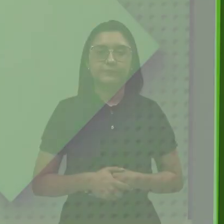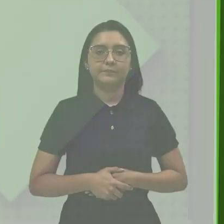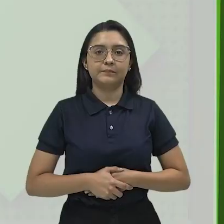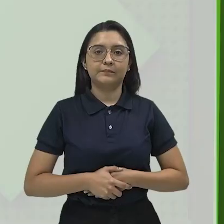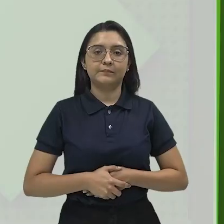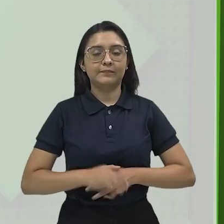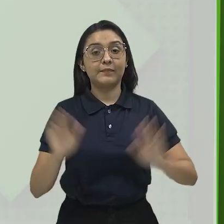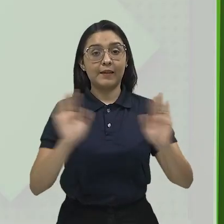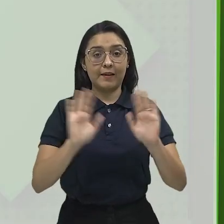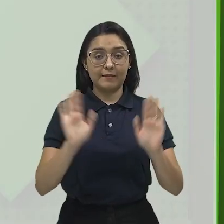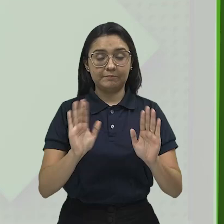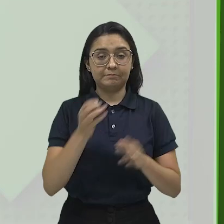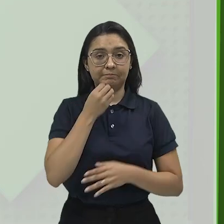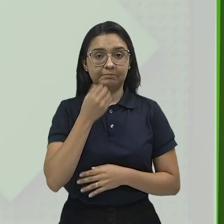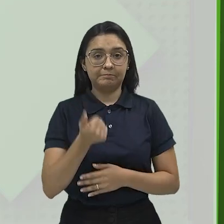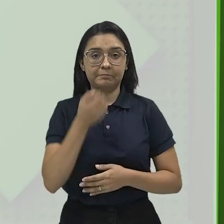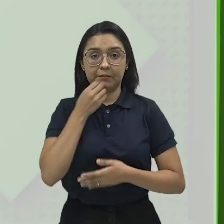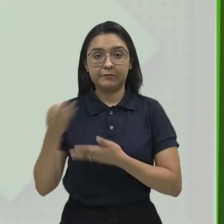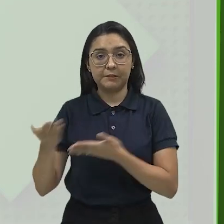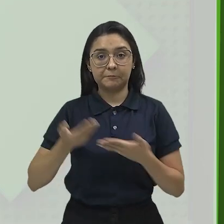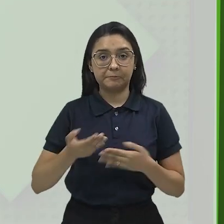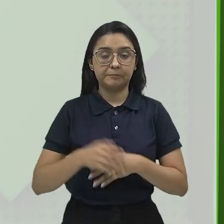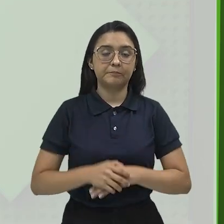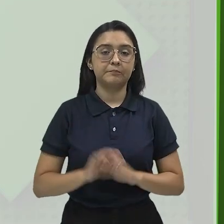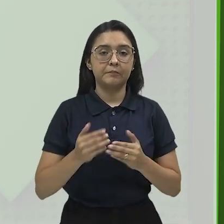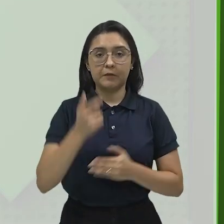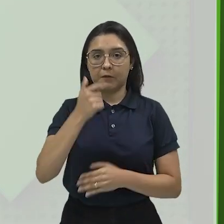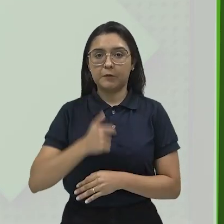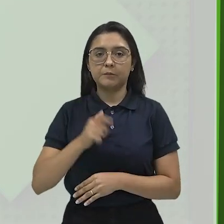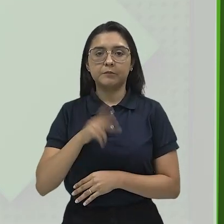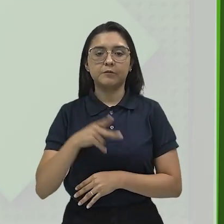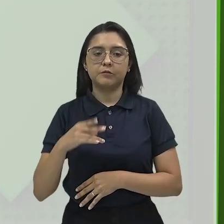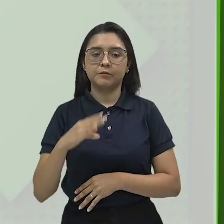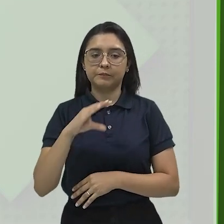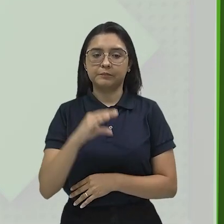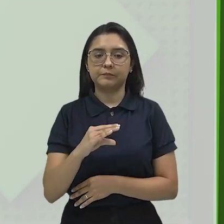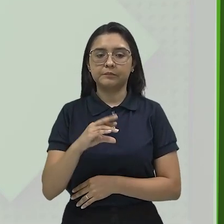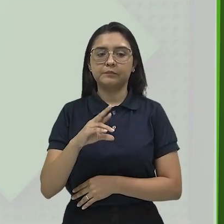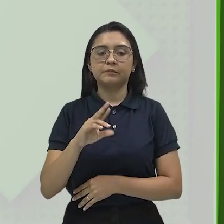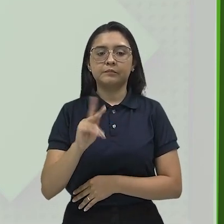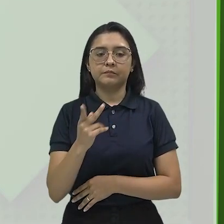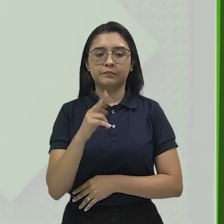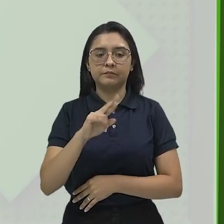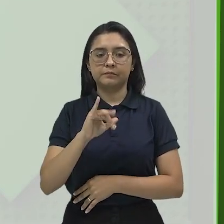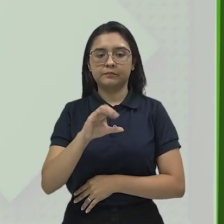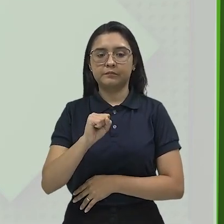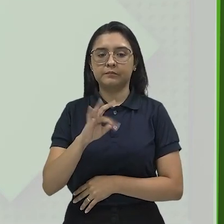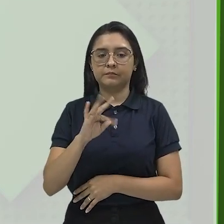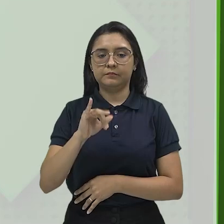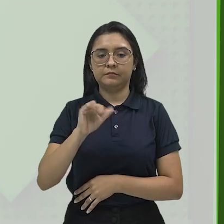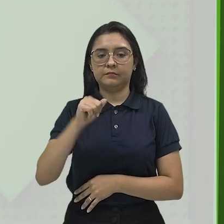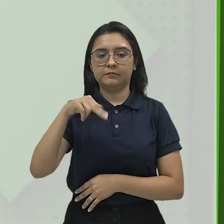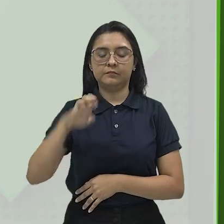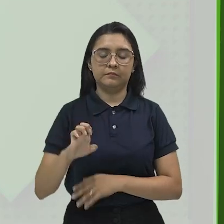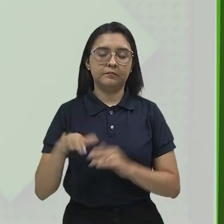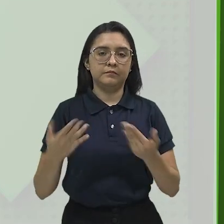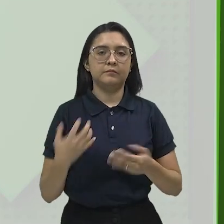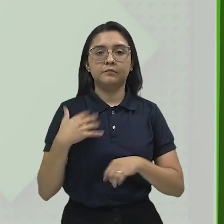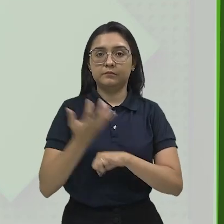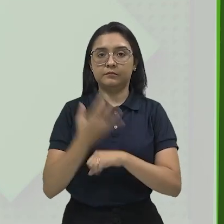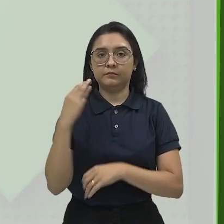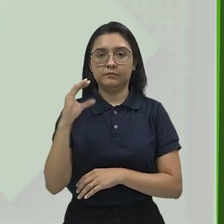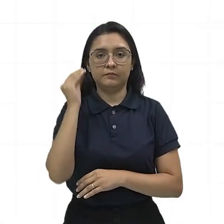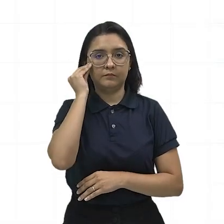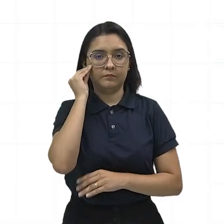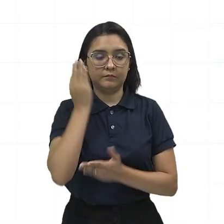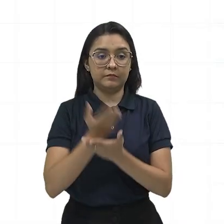Olá, como vão todos? Sejam muito bem-vindos. Eu sou a professora Cristiane Oliveira, sua professora de Ciências, e vamos conhecer a nossa aula